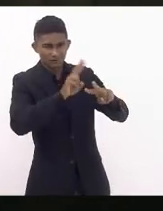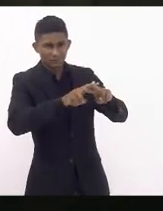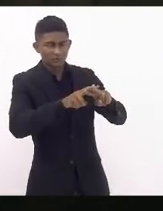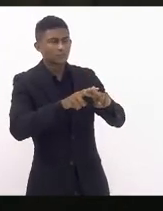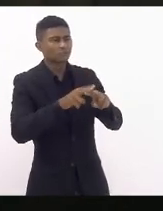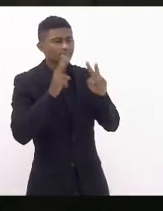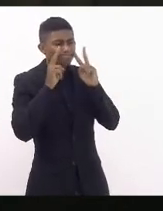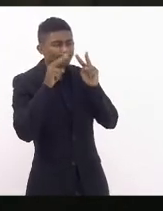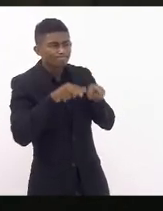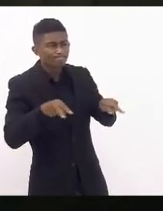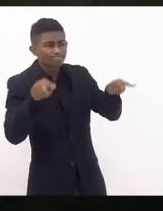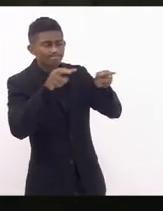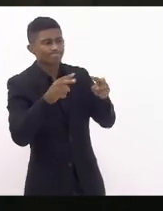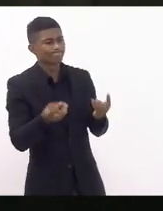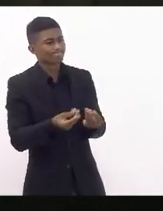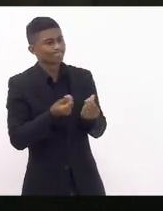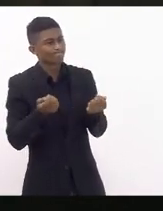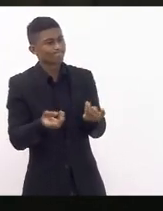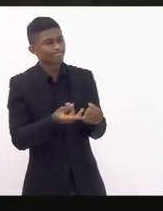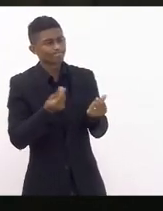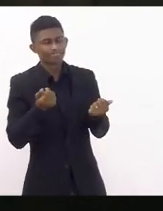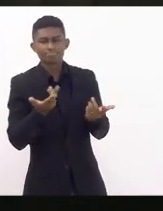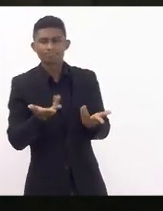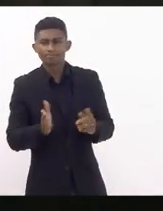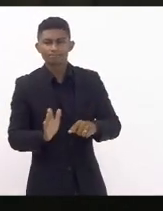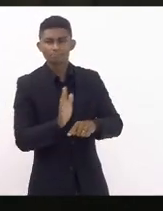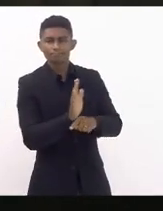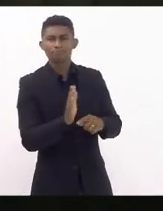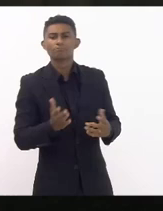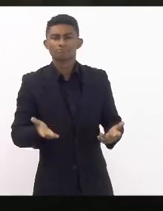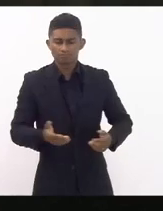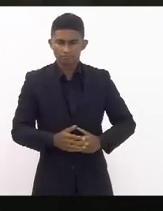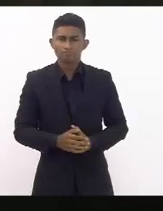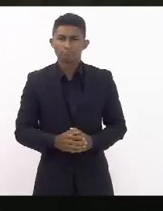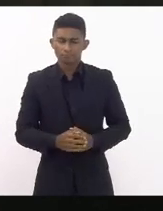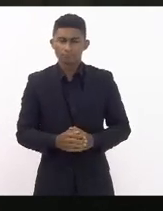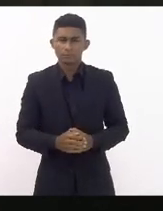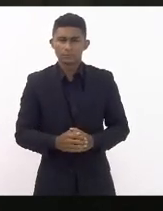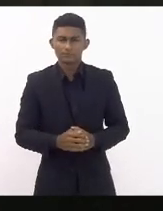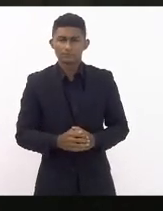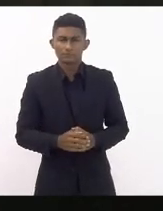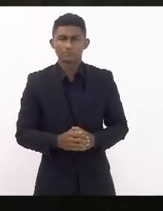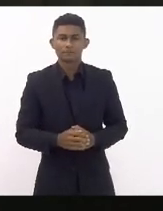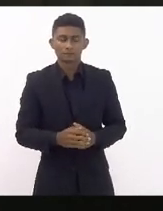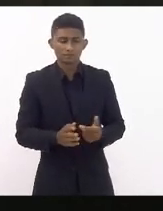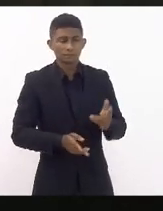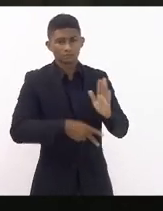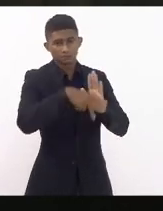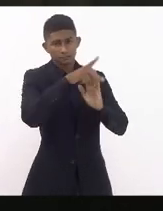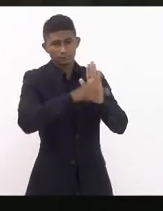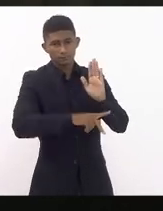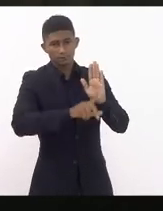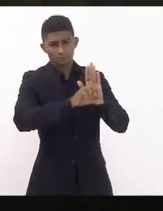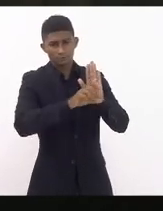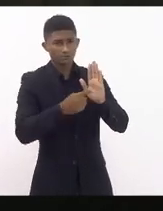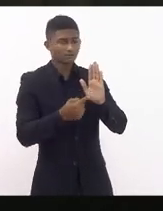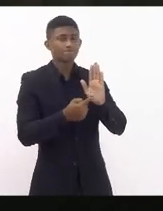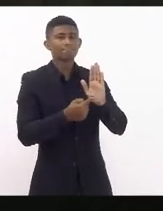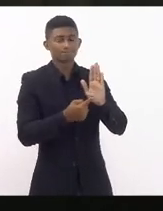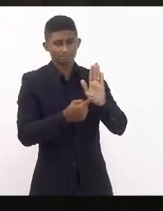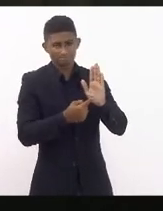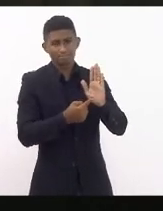um olhar que nos faz, né, tratar esse projeto